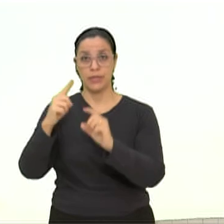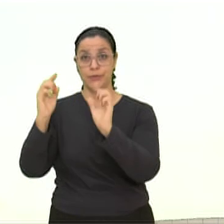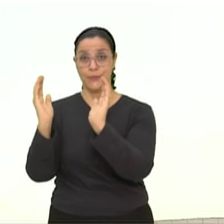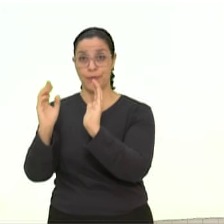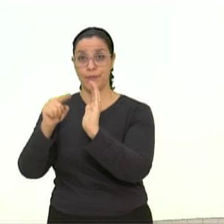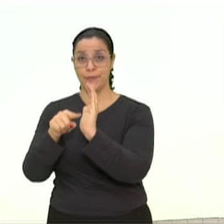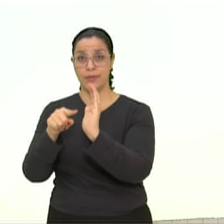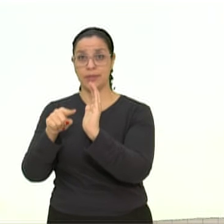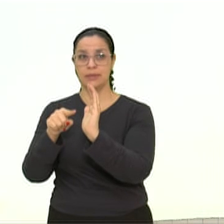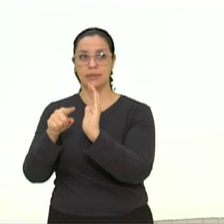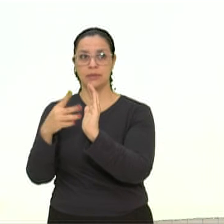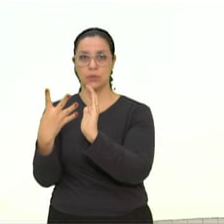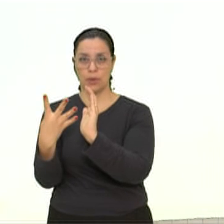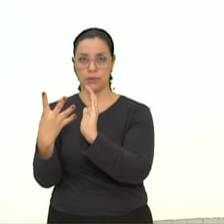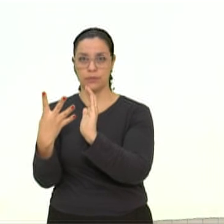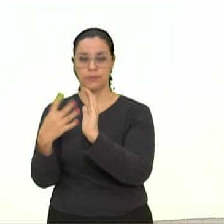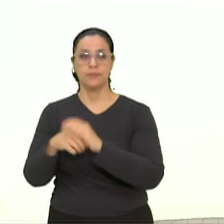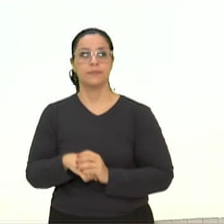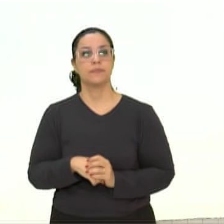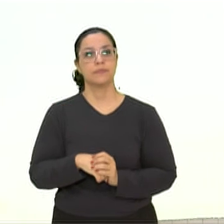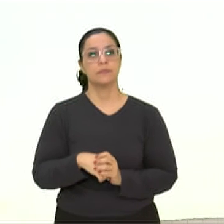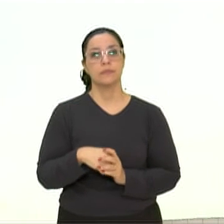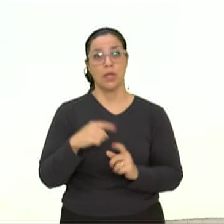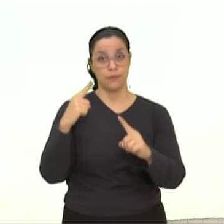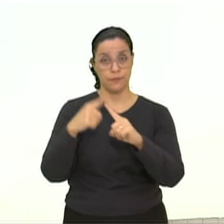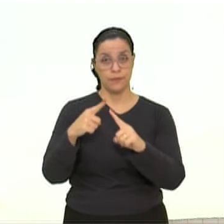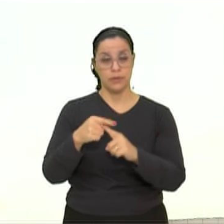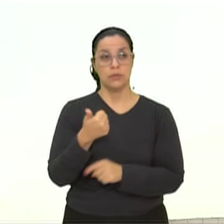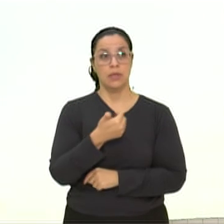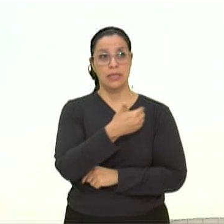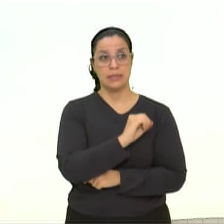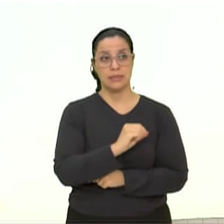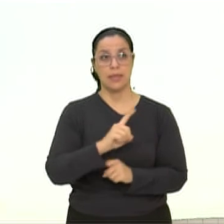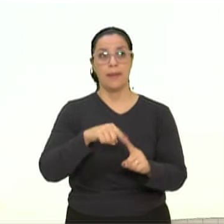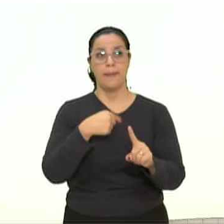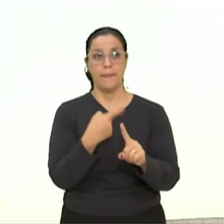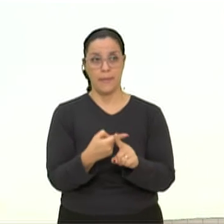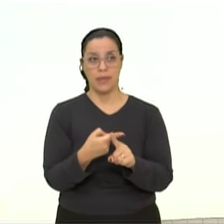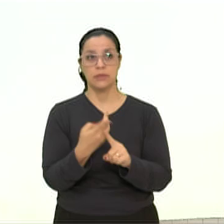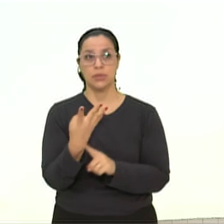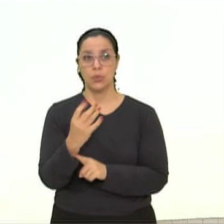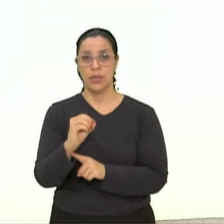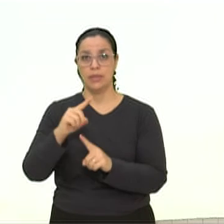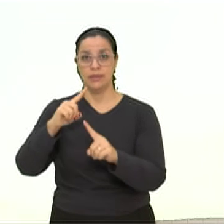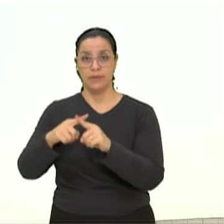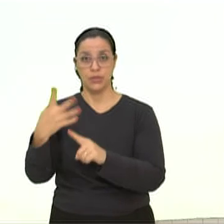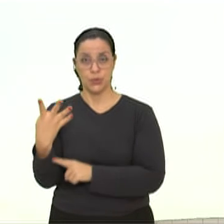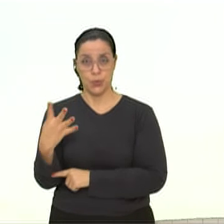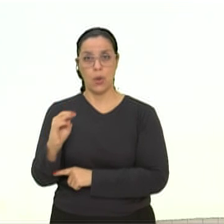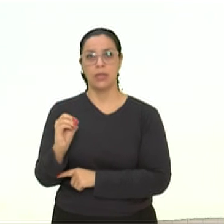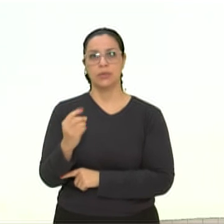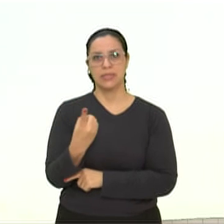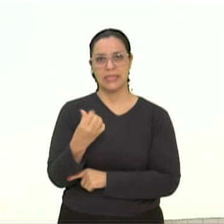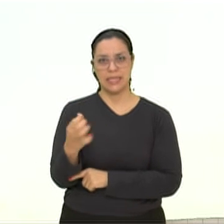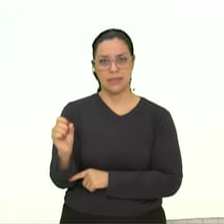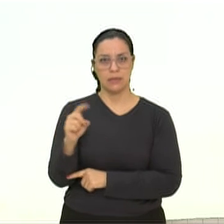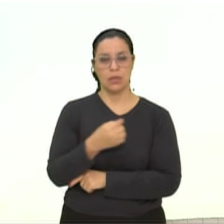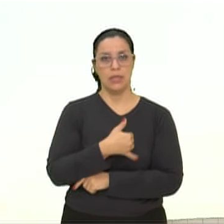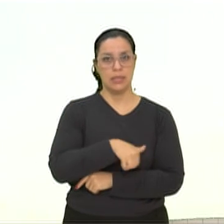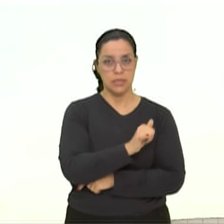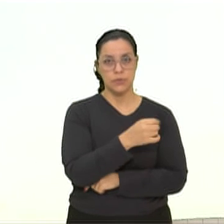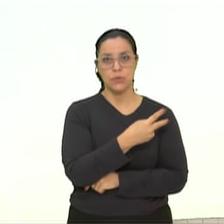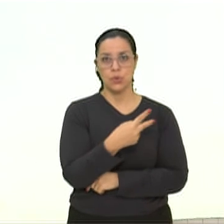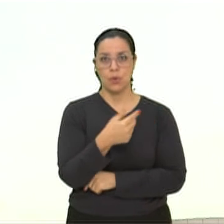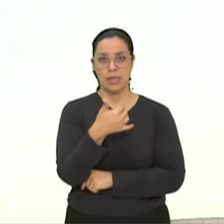100 mais 40 vezes 4. Multiplica o primeiro, vai ficar 40 vezes 4 dá 160, fica y igual a 100